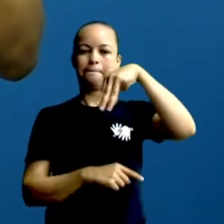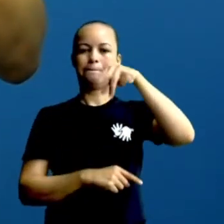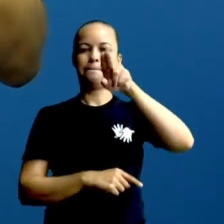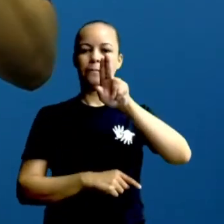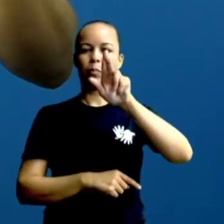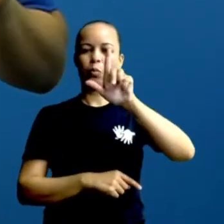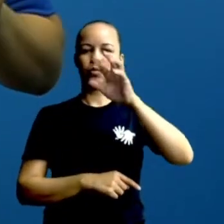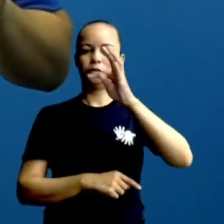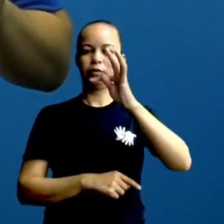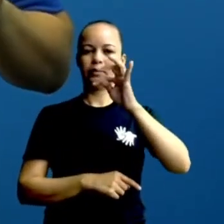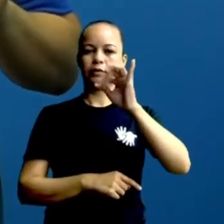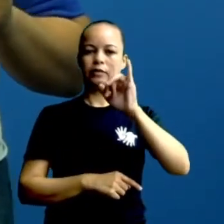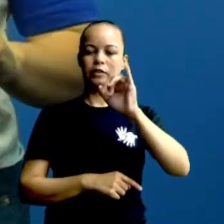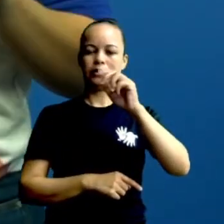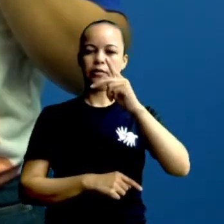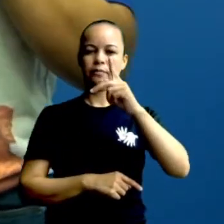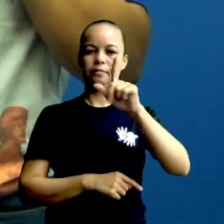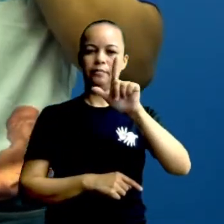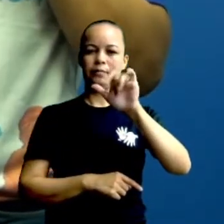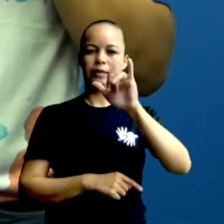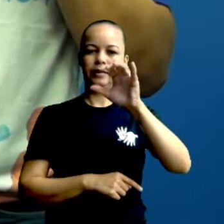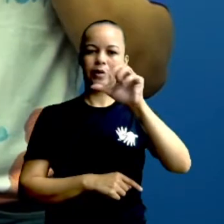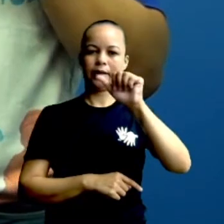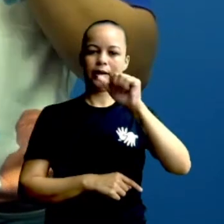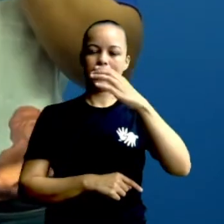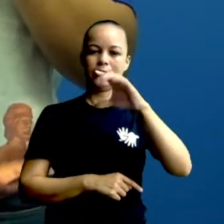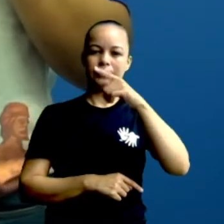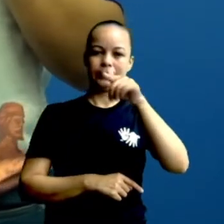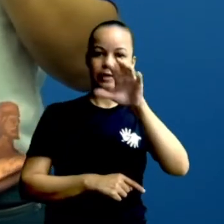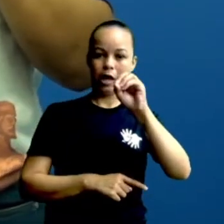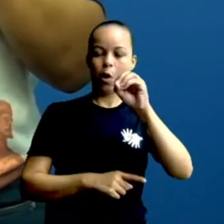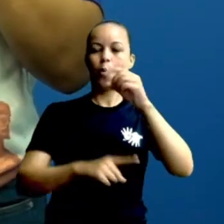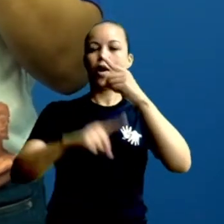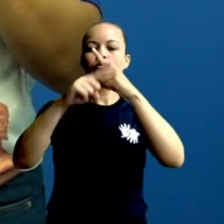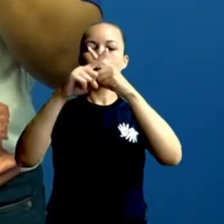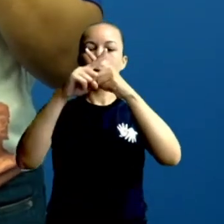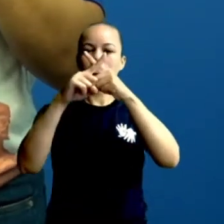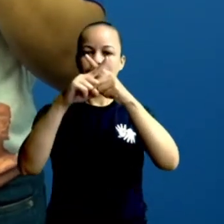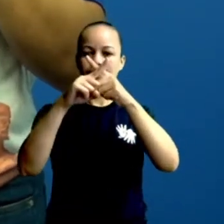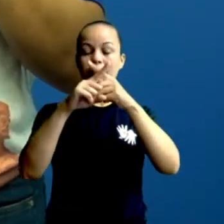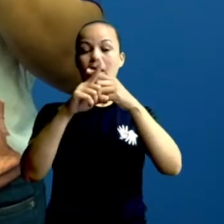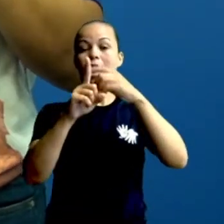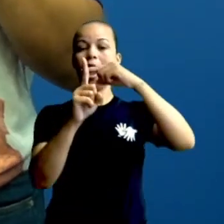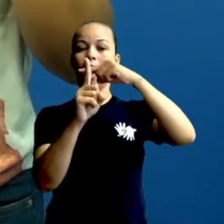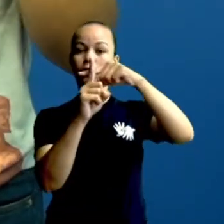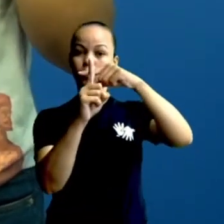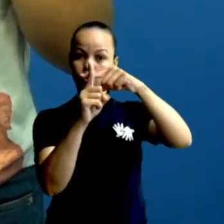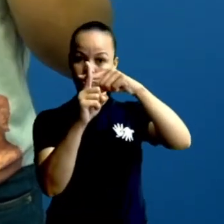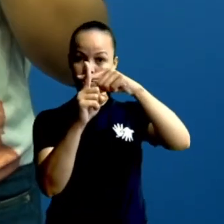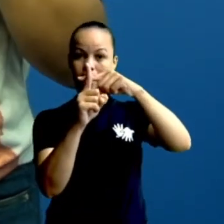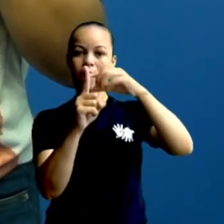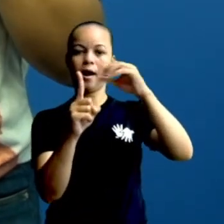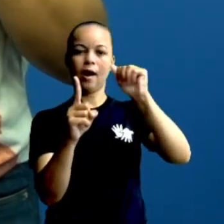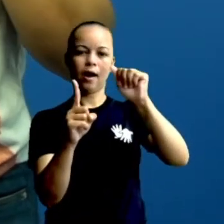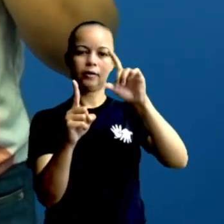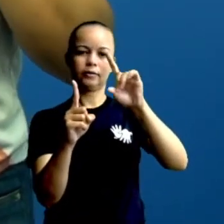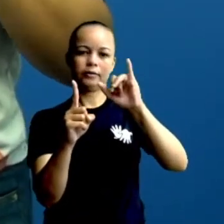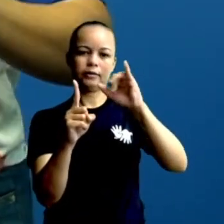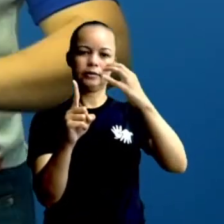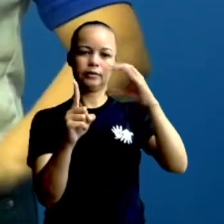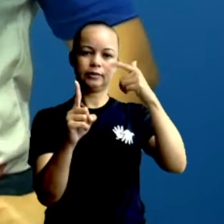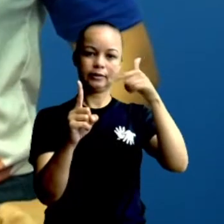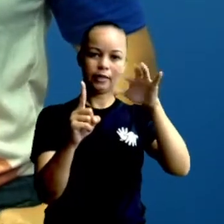o xizinho o certo então é um xizinho a cruzinha é a versão o